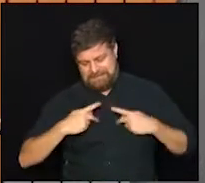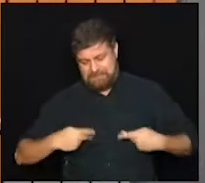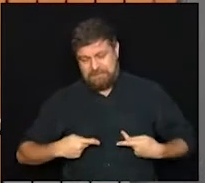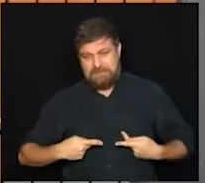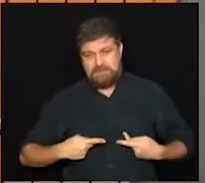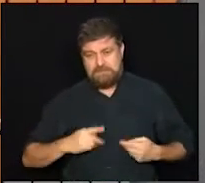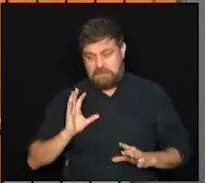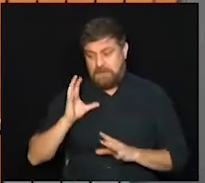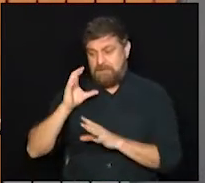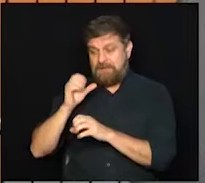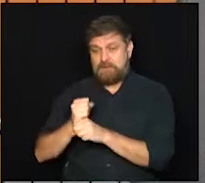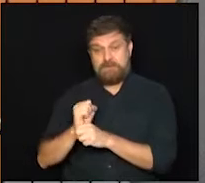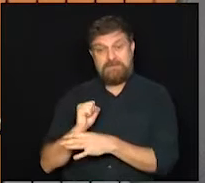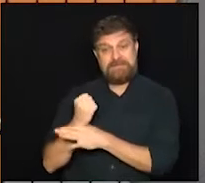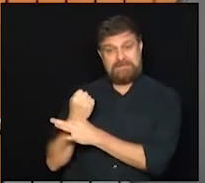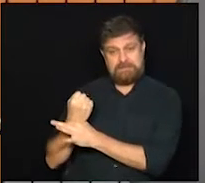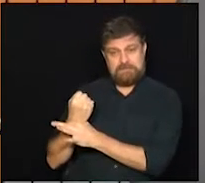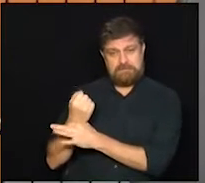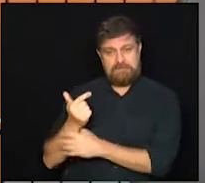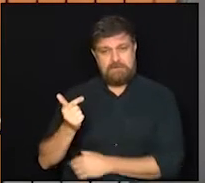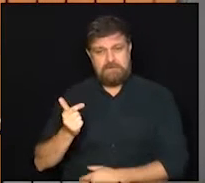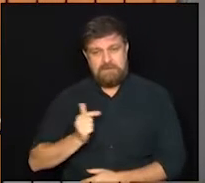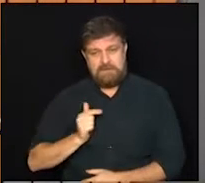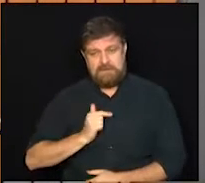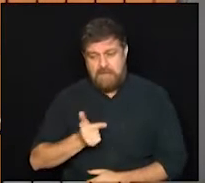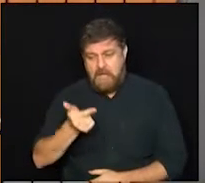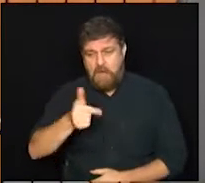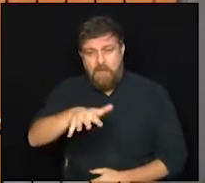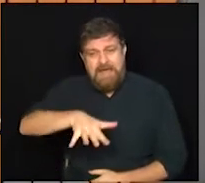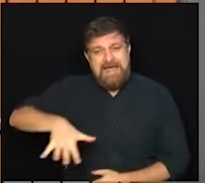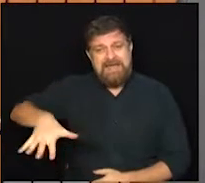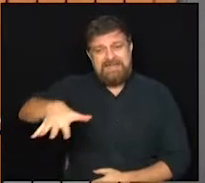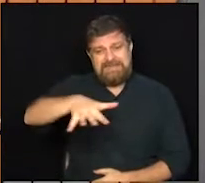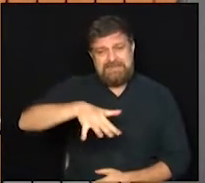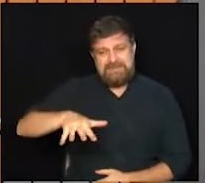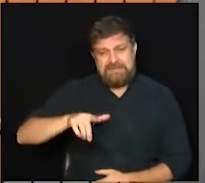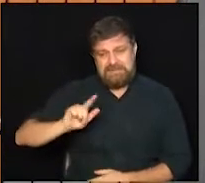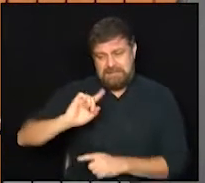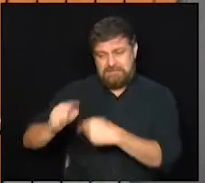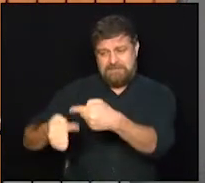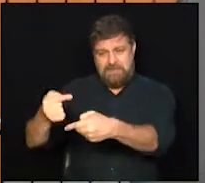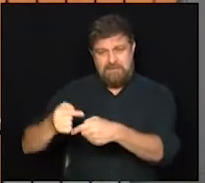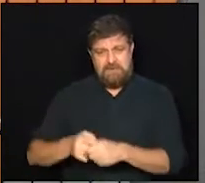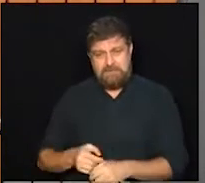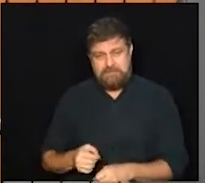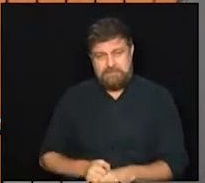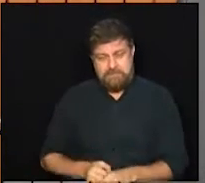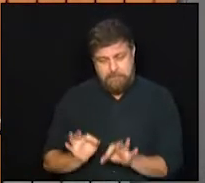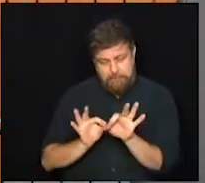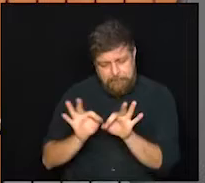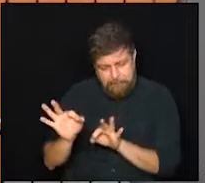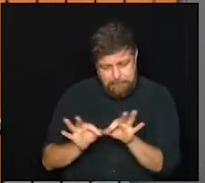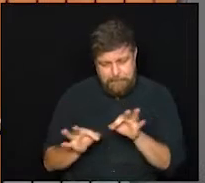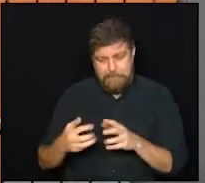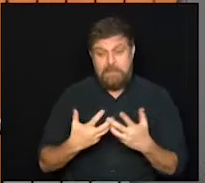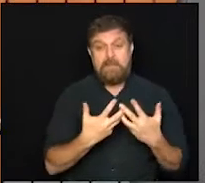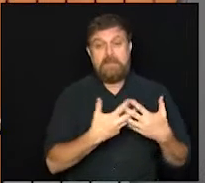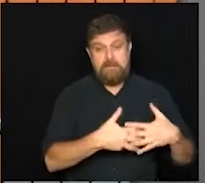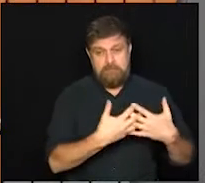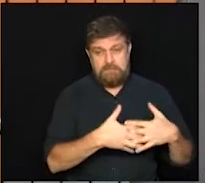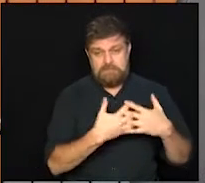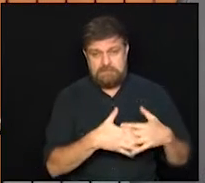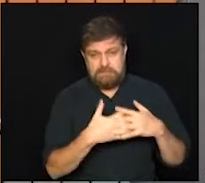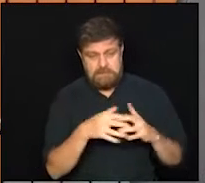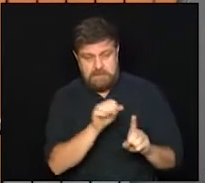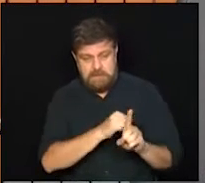garantias que tenha desdobramento em outras leis específicas, construídas e executadas junto